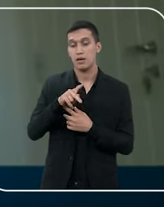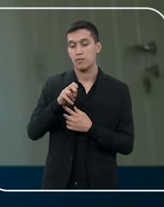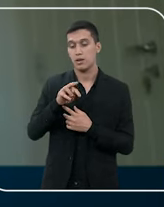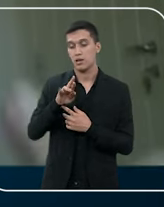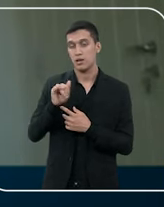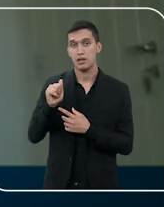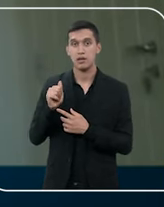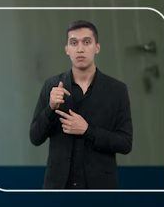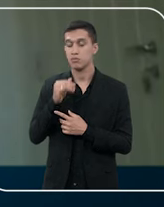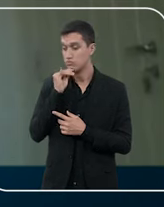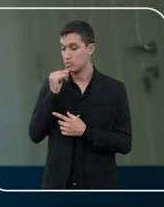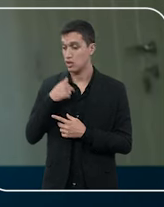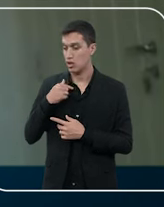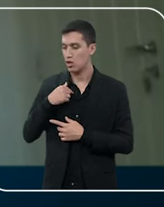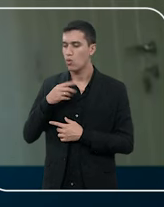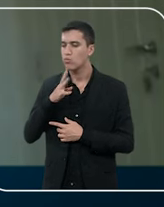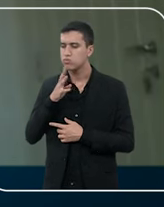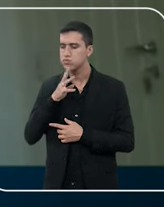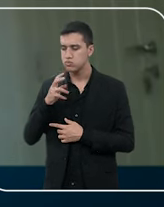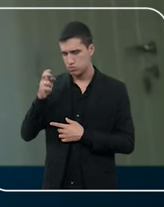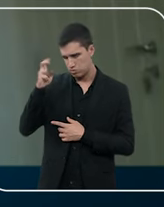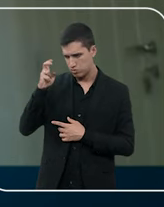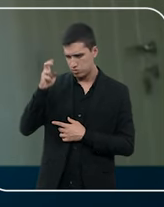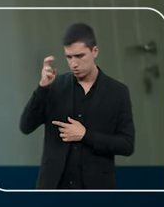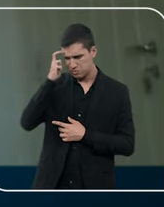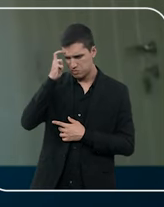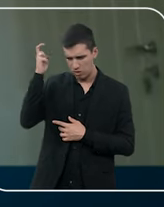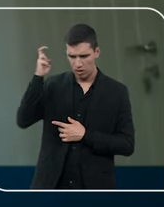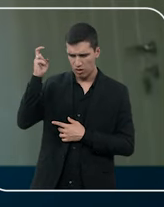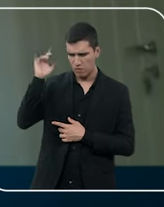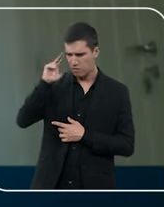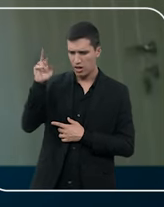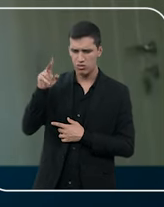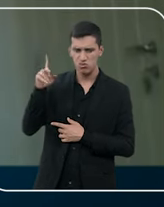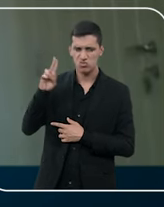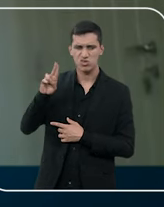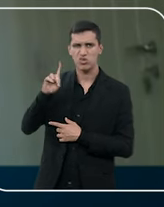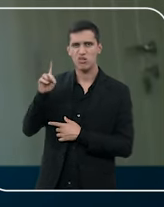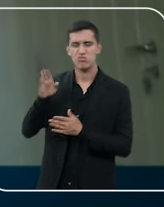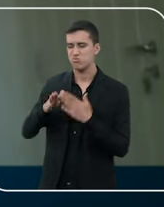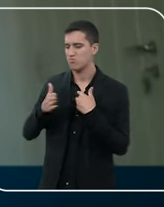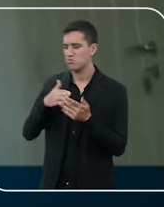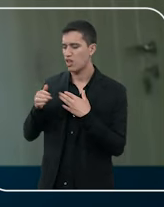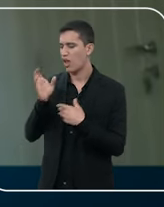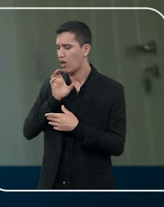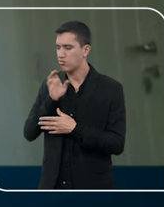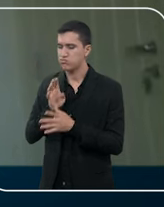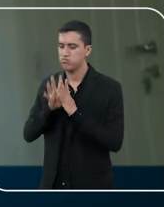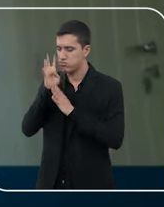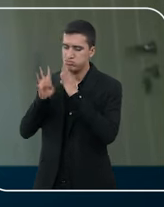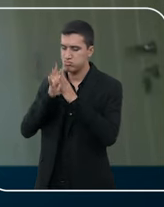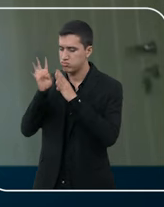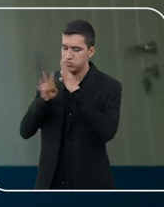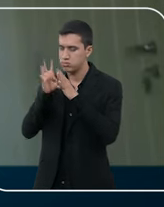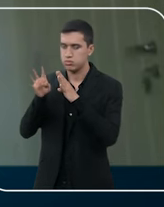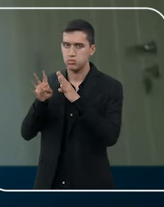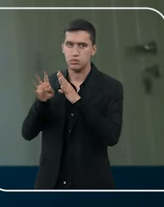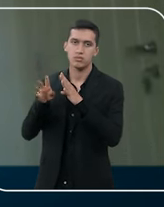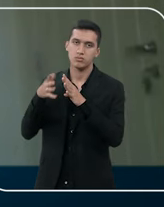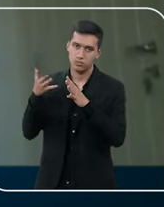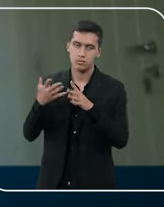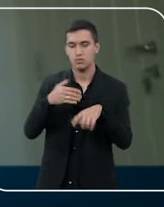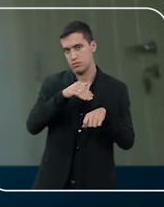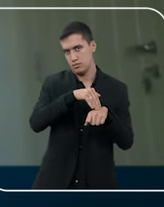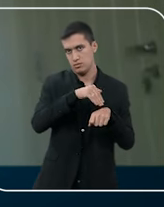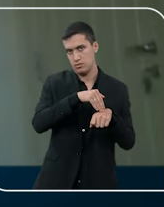não vou usar todo o conhecimento que eu tenho, toda a técnica que eu tenho, ou de forma imprudente, que eu vou agir mesmo sabendo dos riscos. Então, culpa,